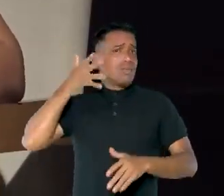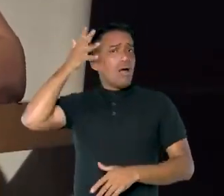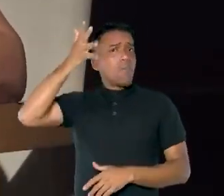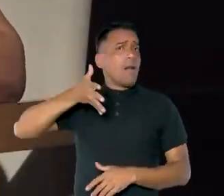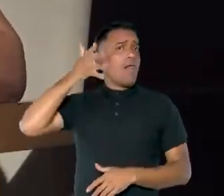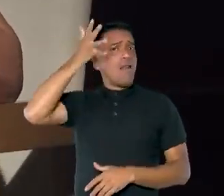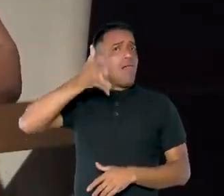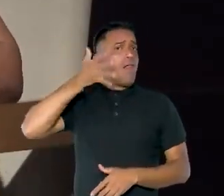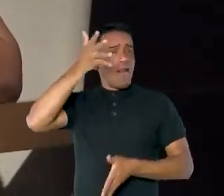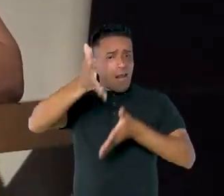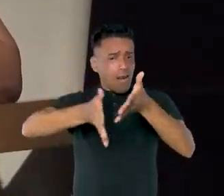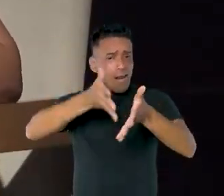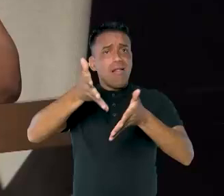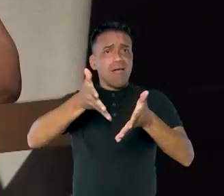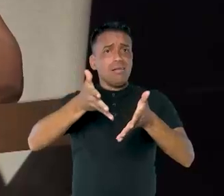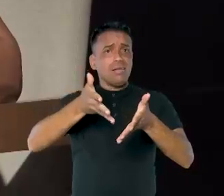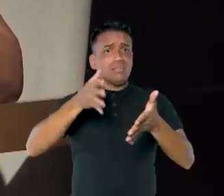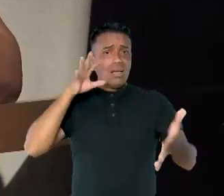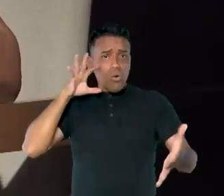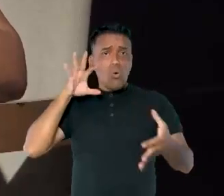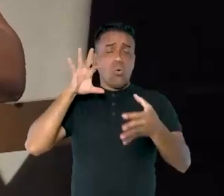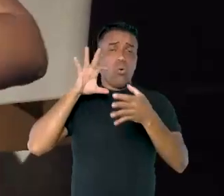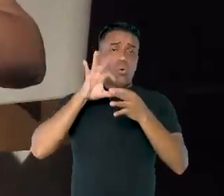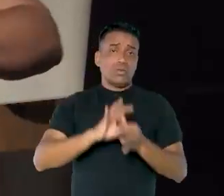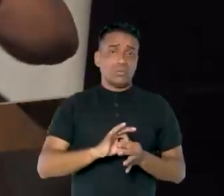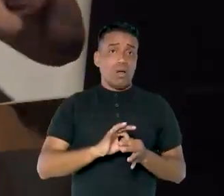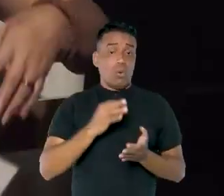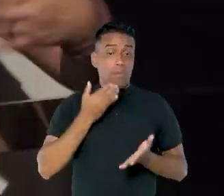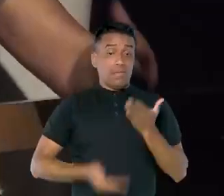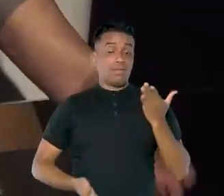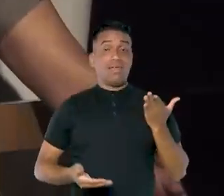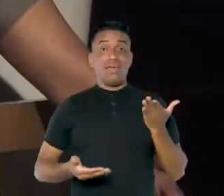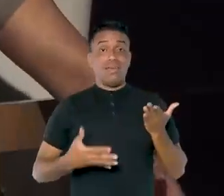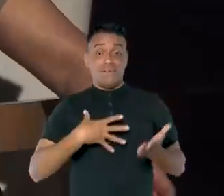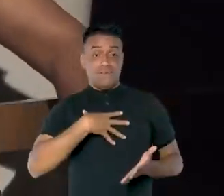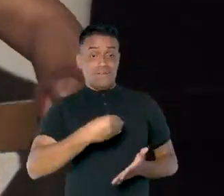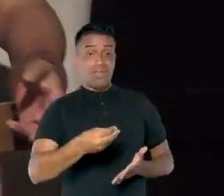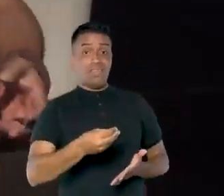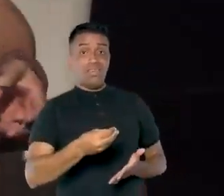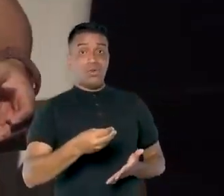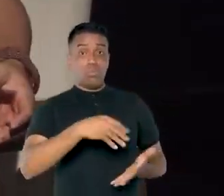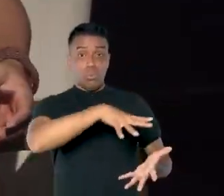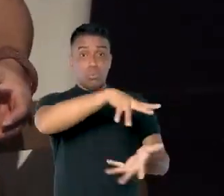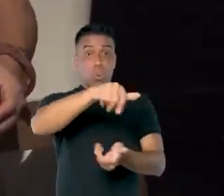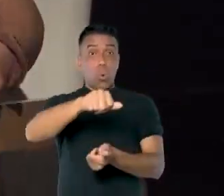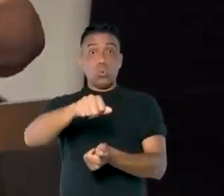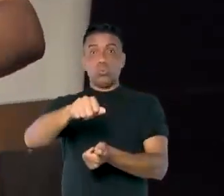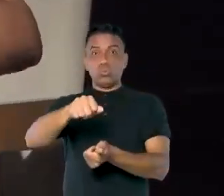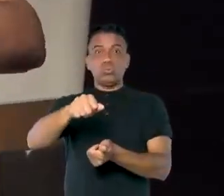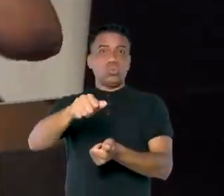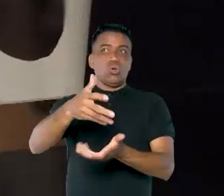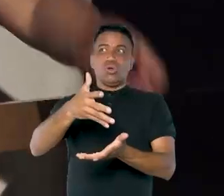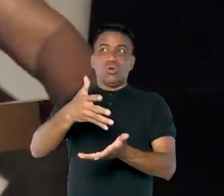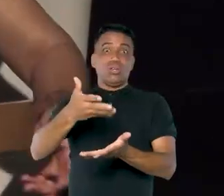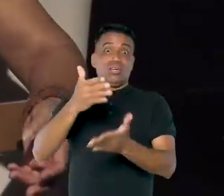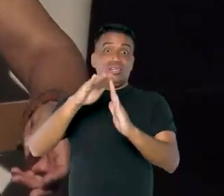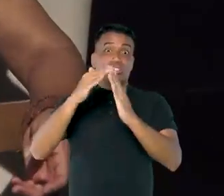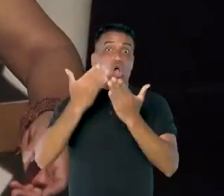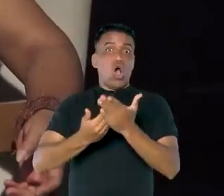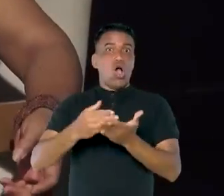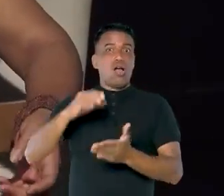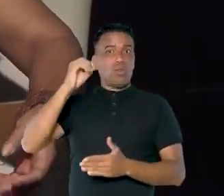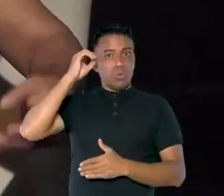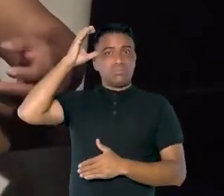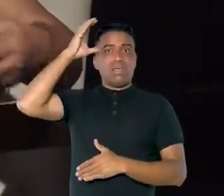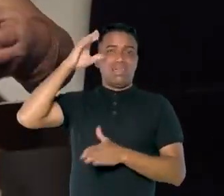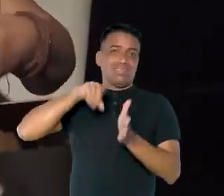oralidade, que a gente ter essa conexão, não perder o nosso filho para o mundo da escola, né? Porque o outro que educa